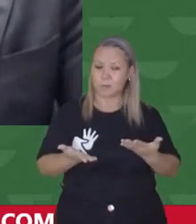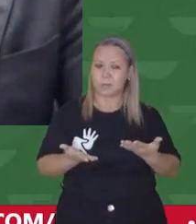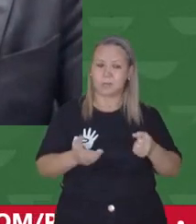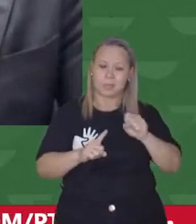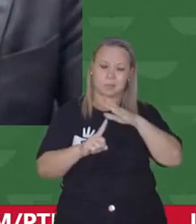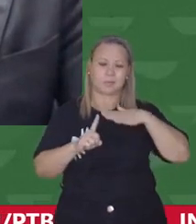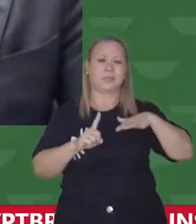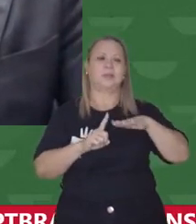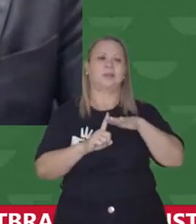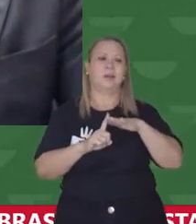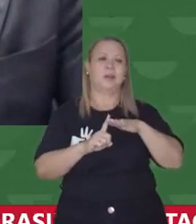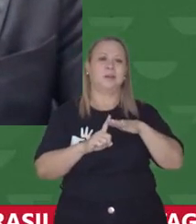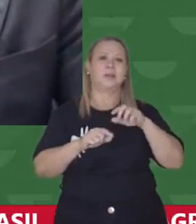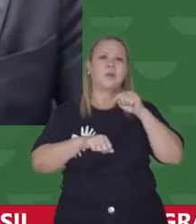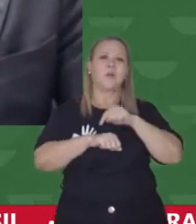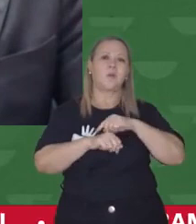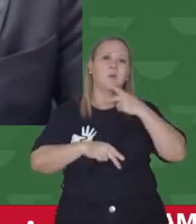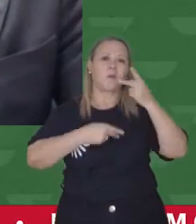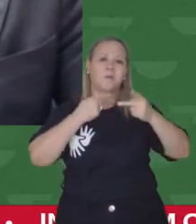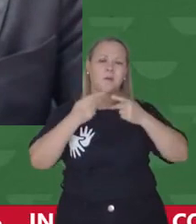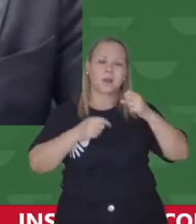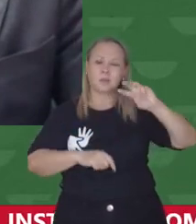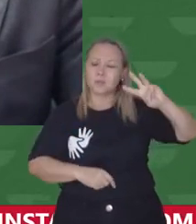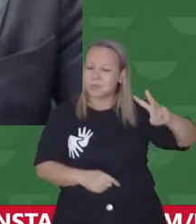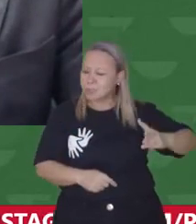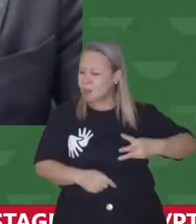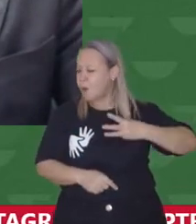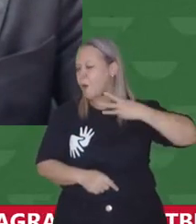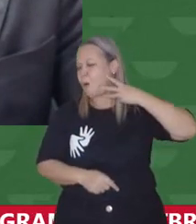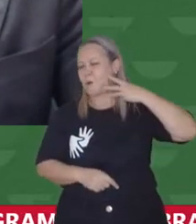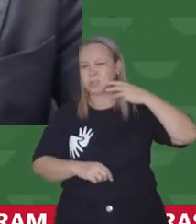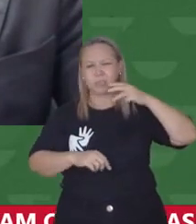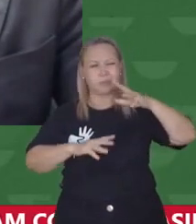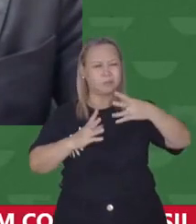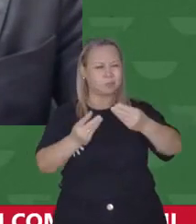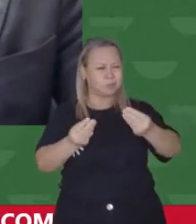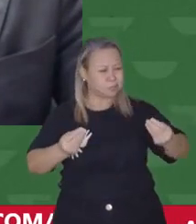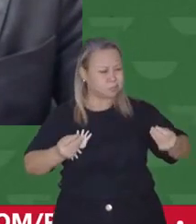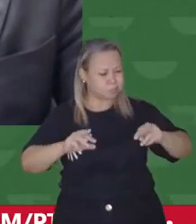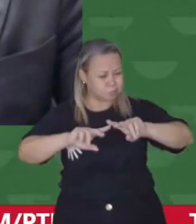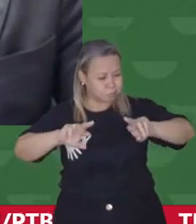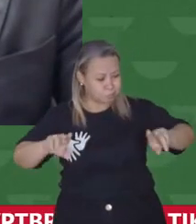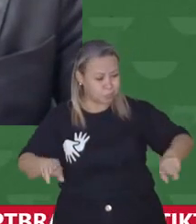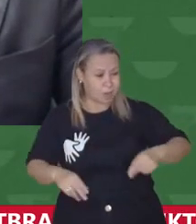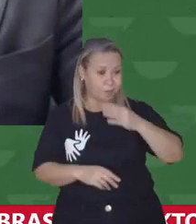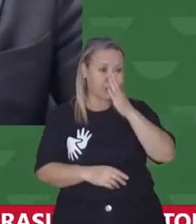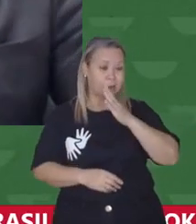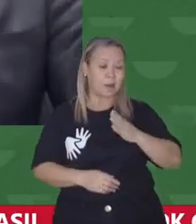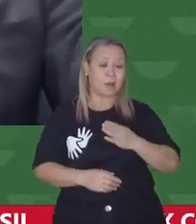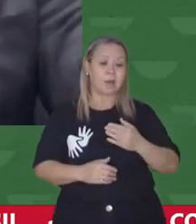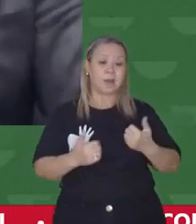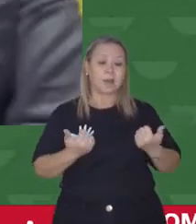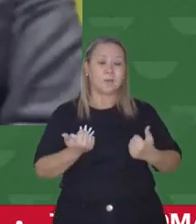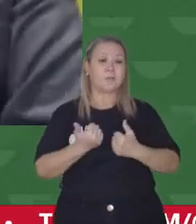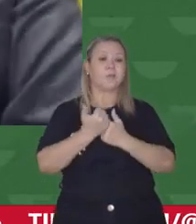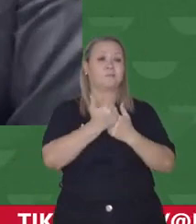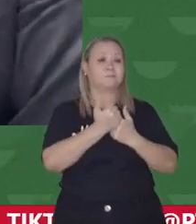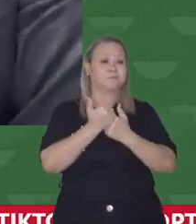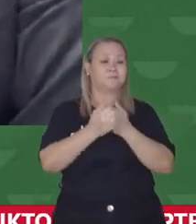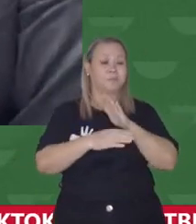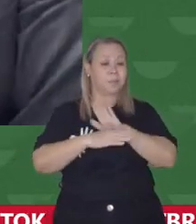nós falamos nos milhões de brasileiros que foram beneficiados por políticas como o